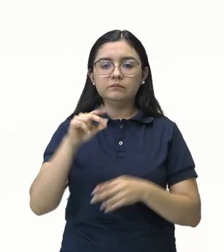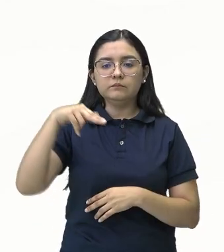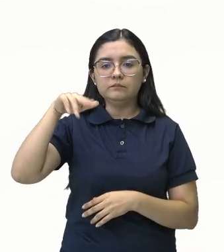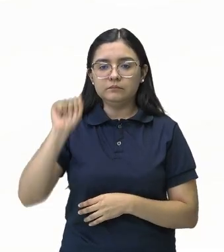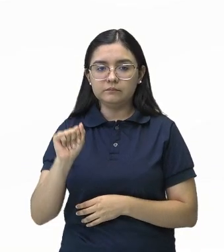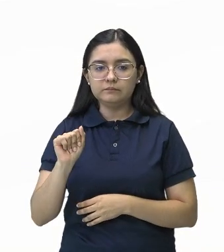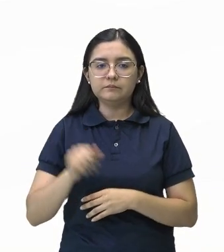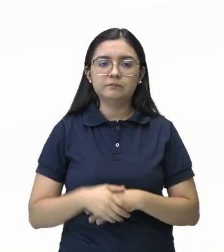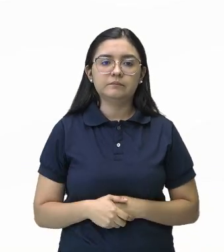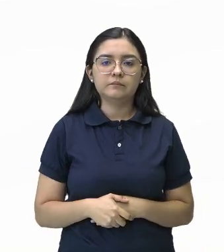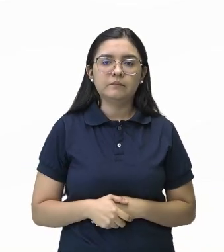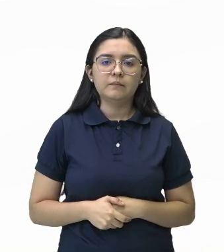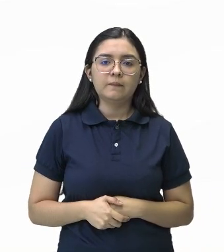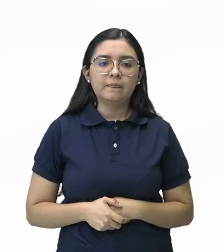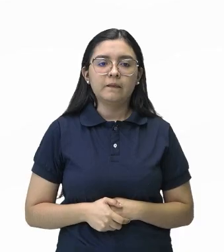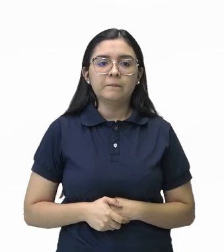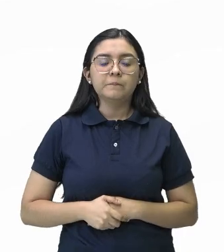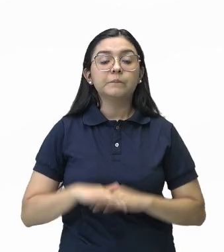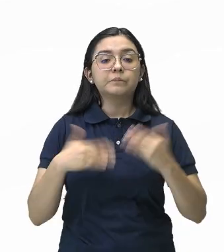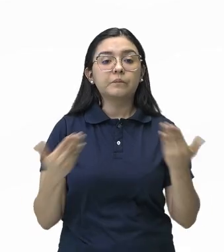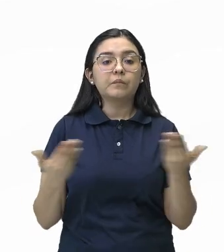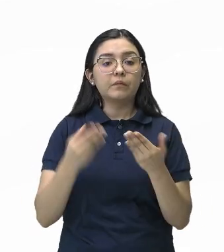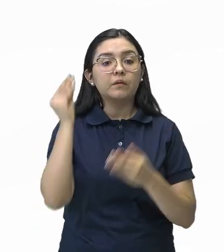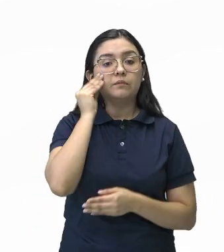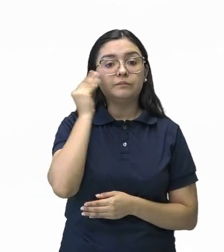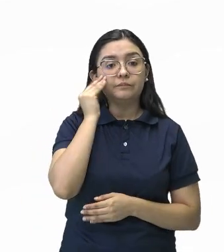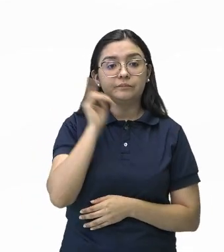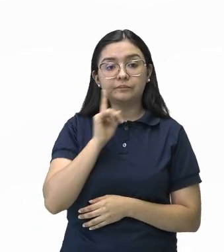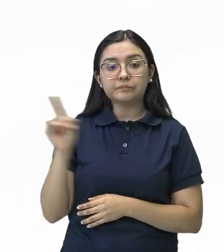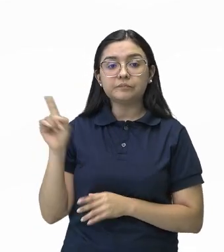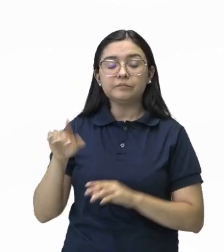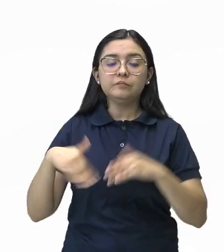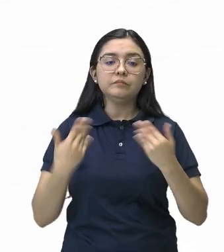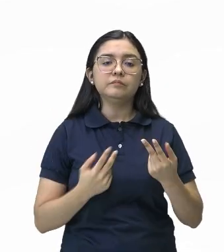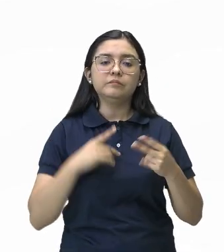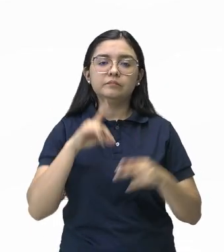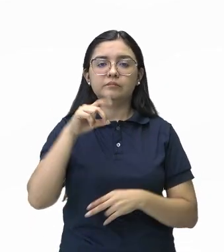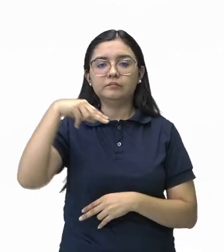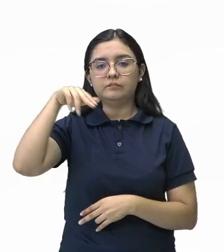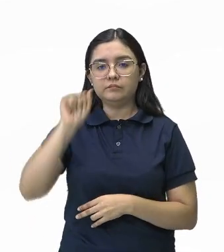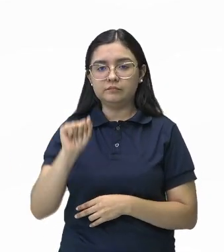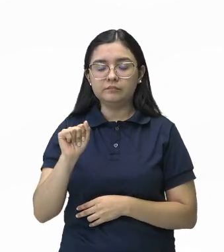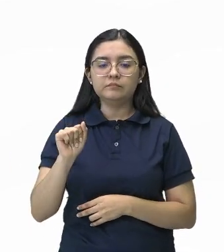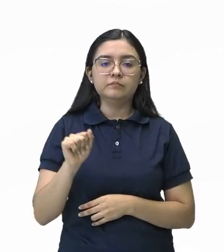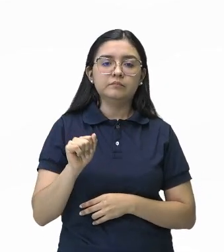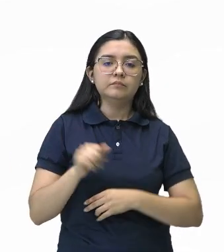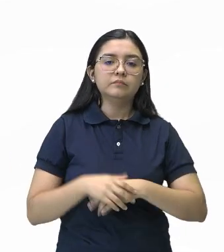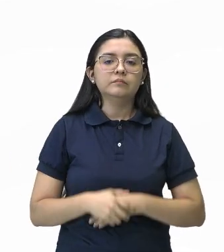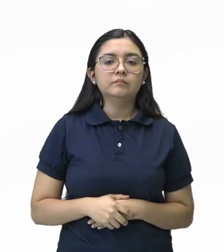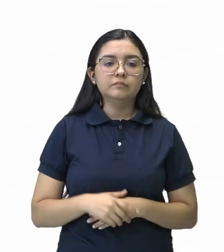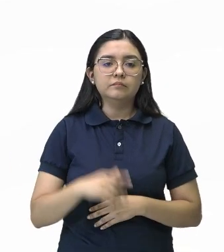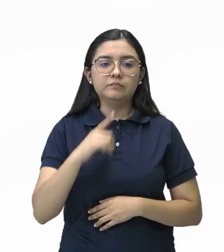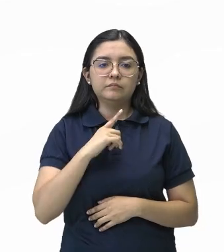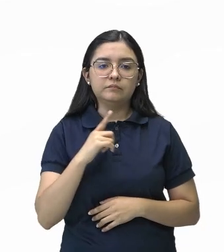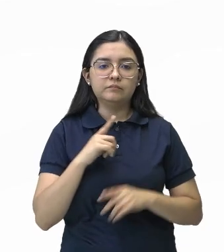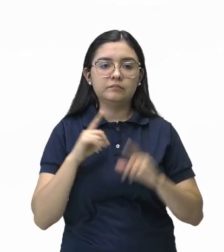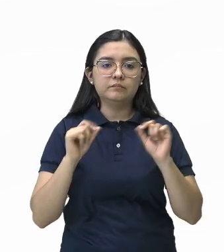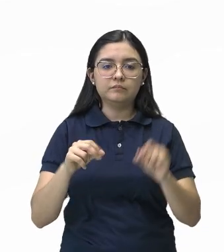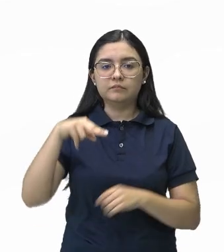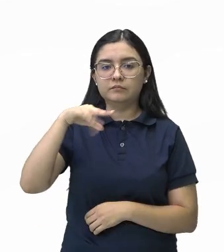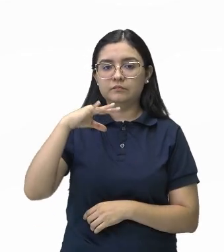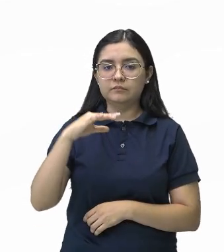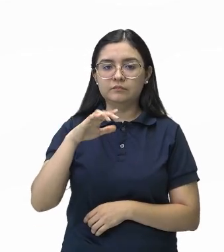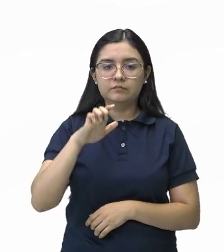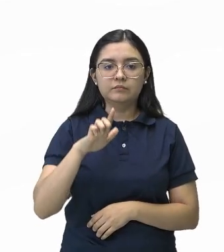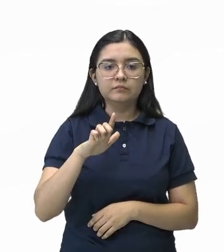Qual é a composição química? Vamos conhecer agora. Então, o DNA ele é feito de nucleotídeos,